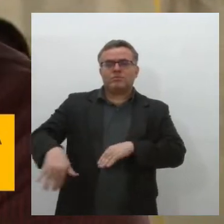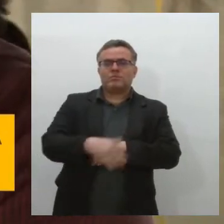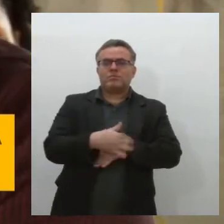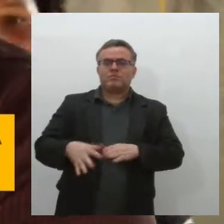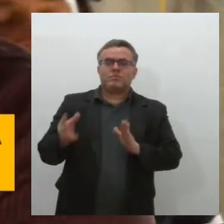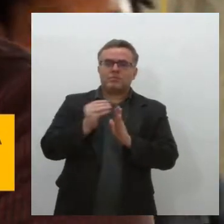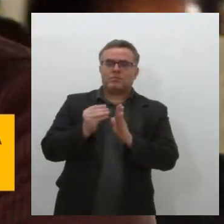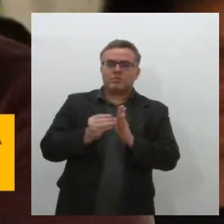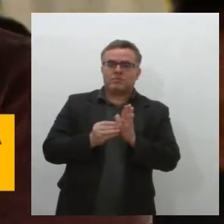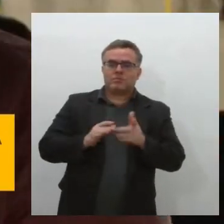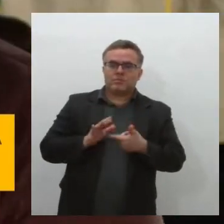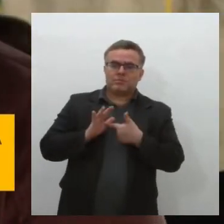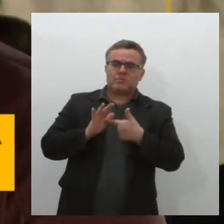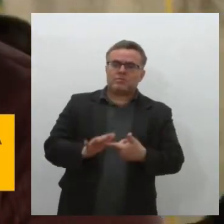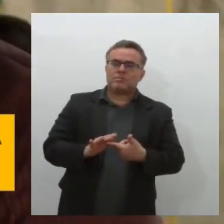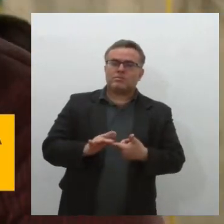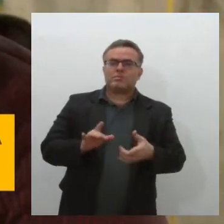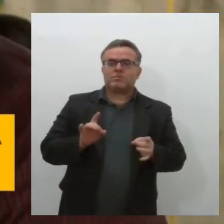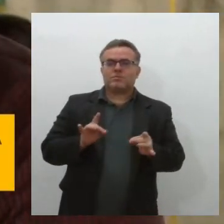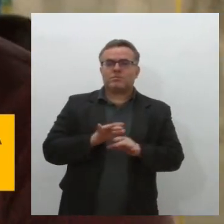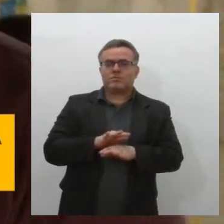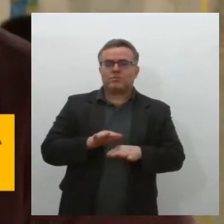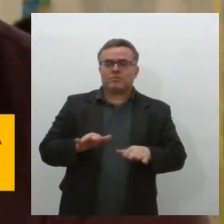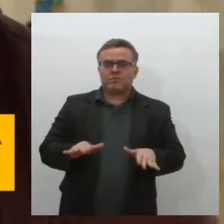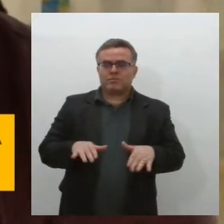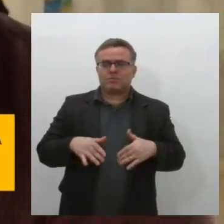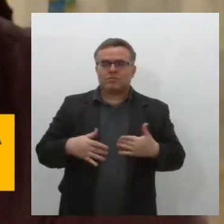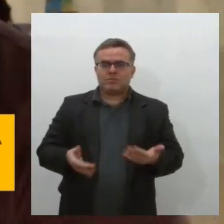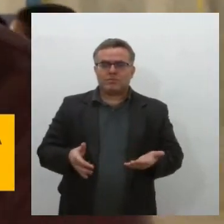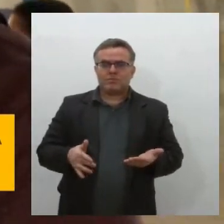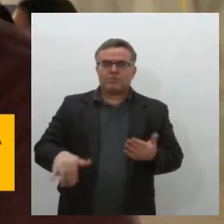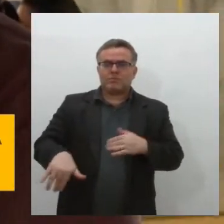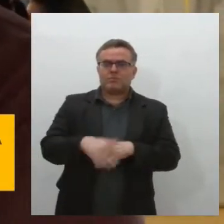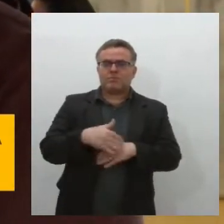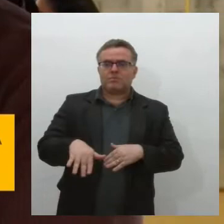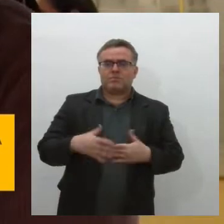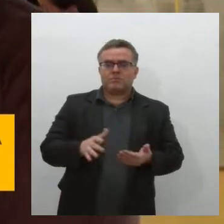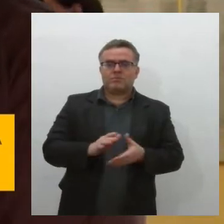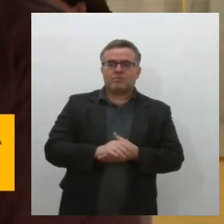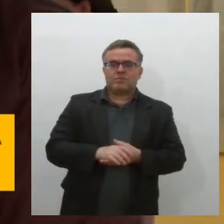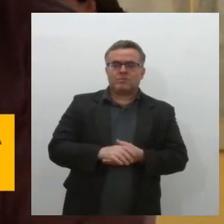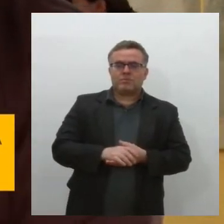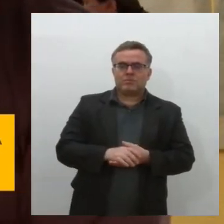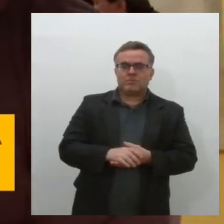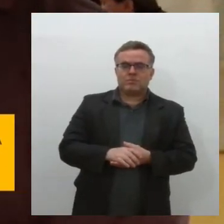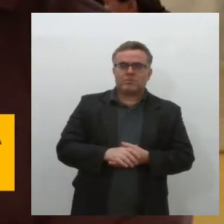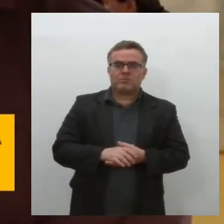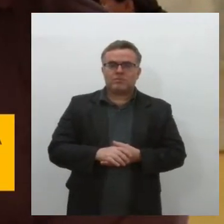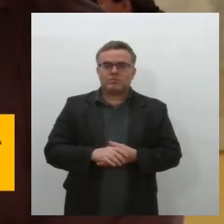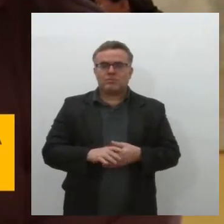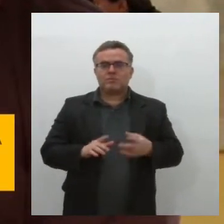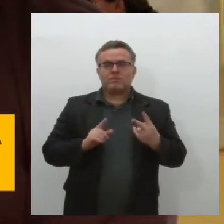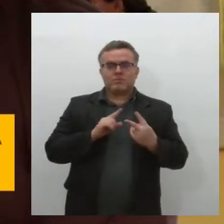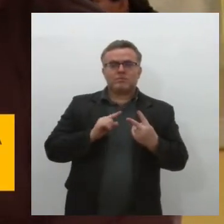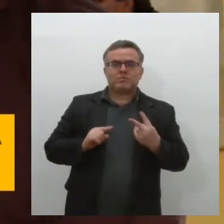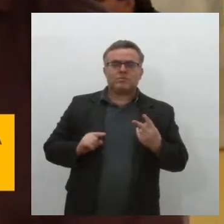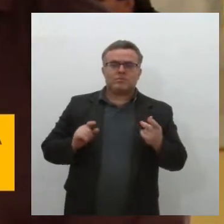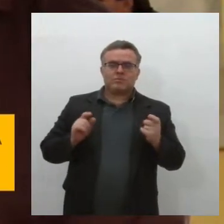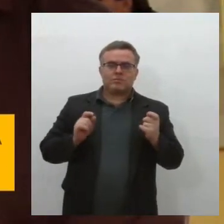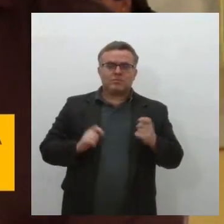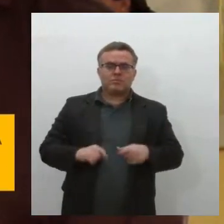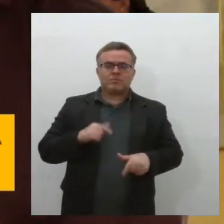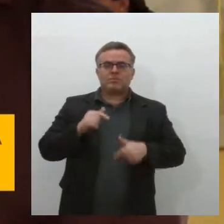apresentar o novo comprovante de endereço da pessoa. Em ambos os casos, parece ser um serviço